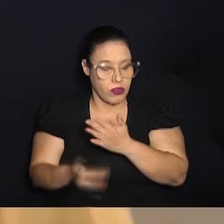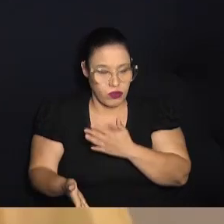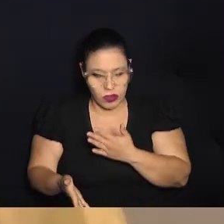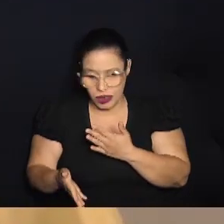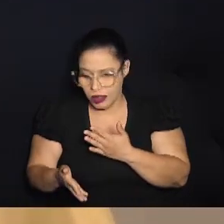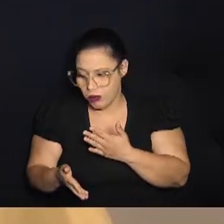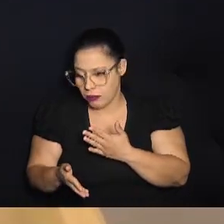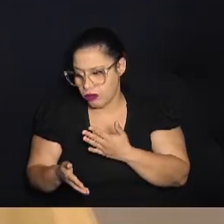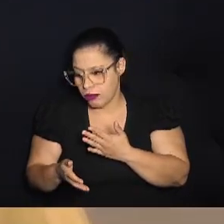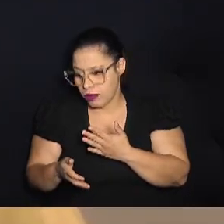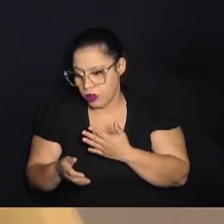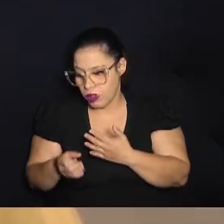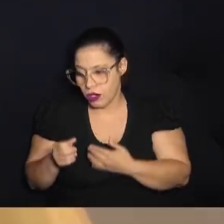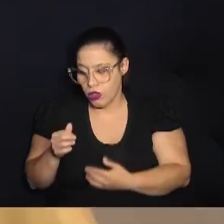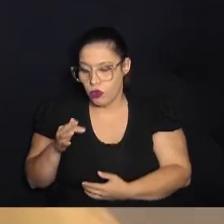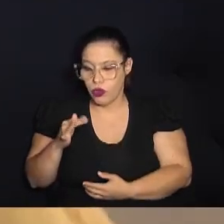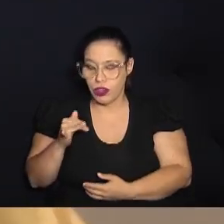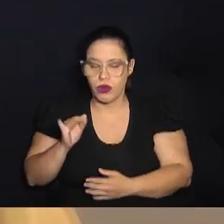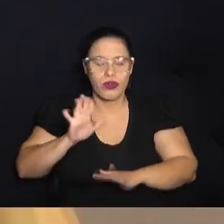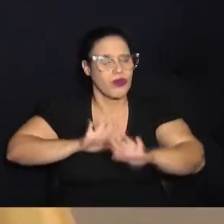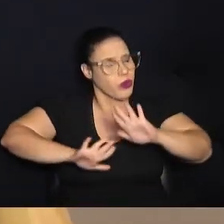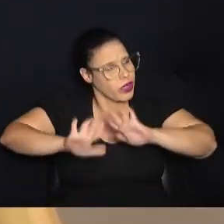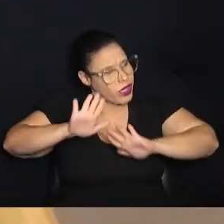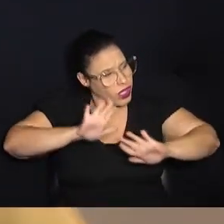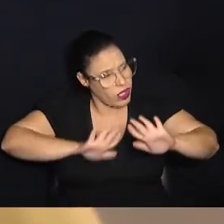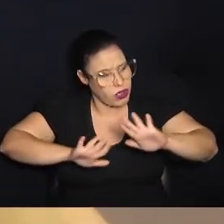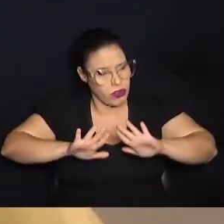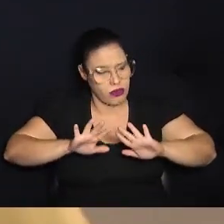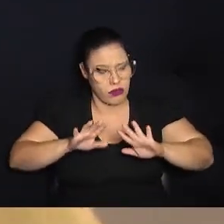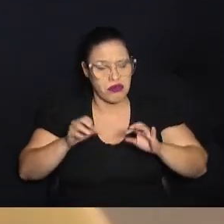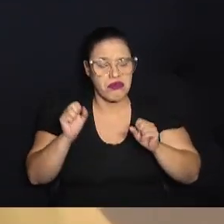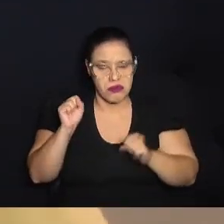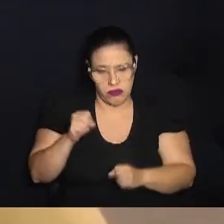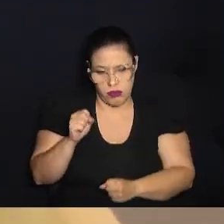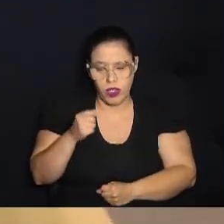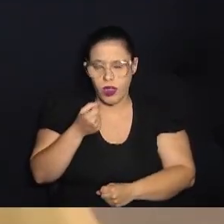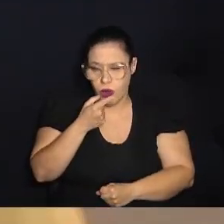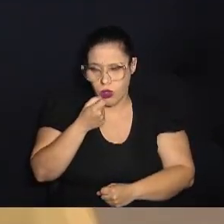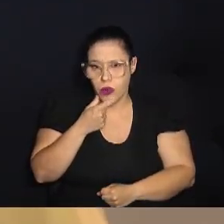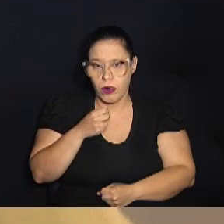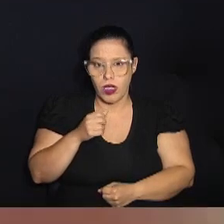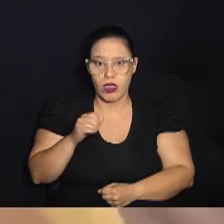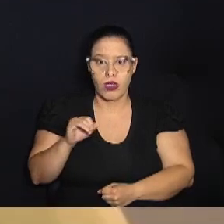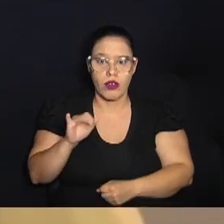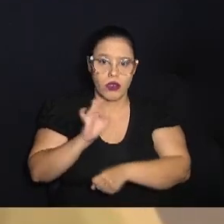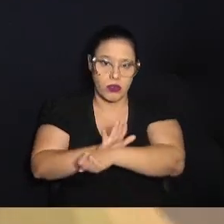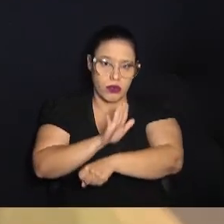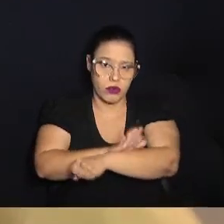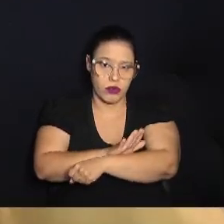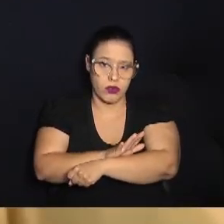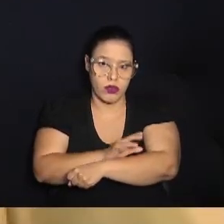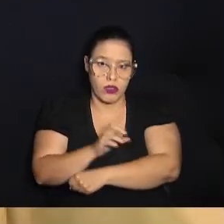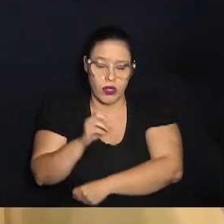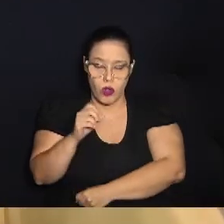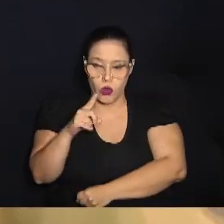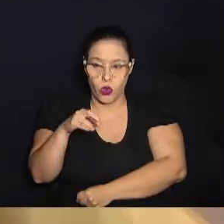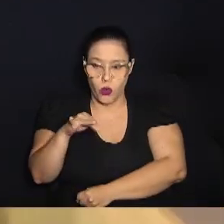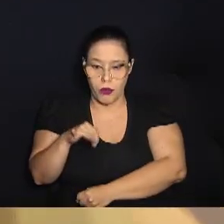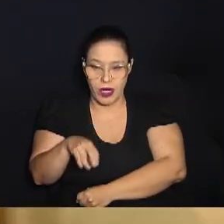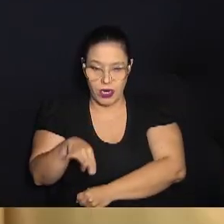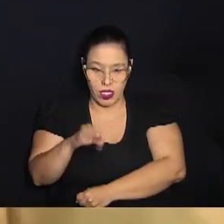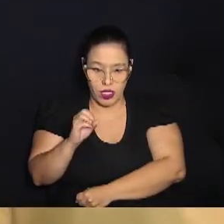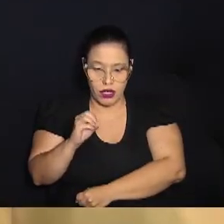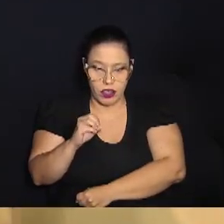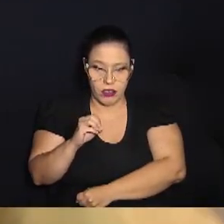suspender e é um fitoterápico. Então, a gente tem que ter cuidado. Mas, sim, acho que a suplementação ajuda muito. Acetilcisteína,